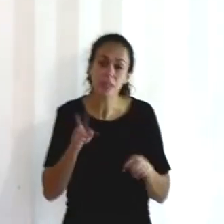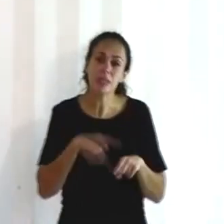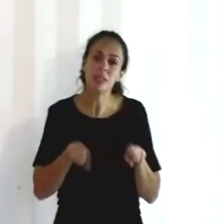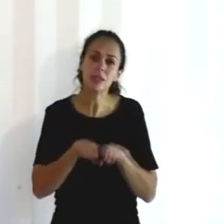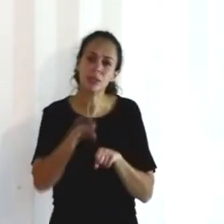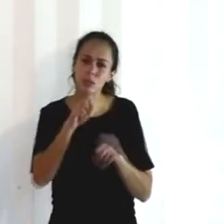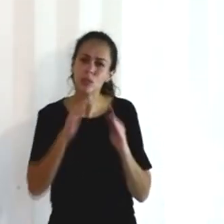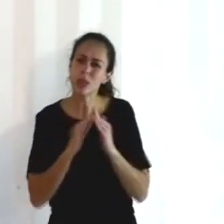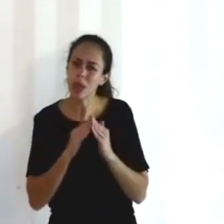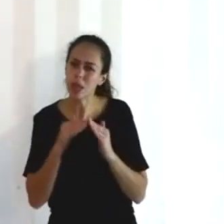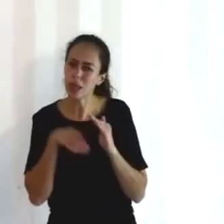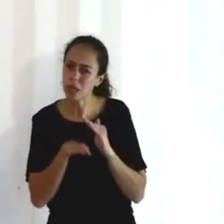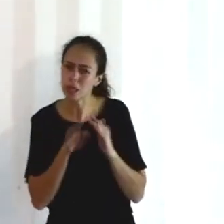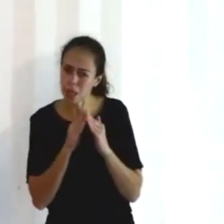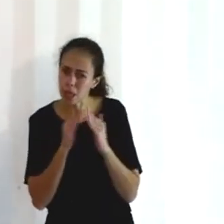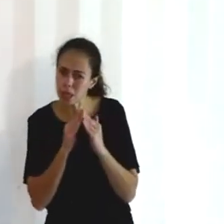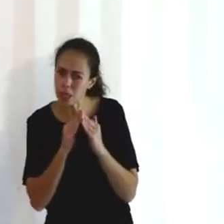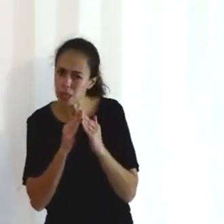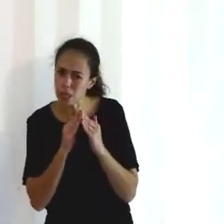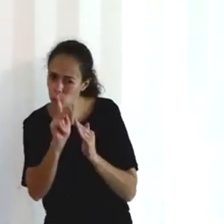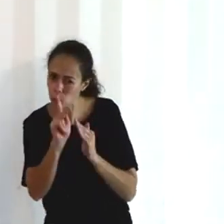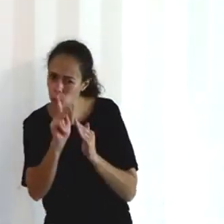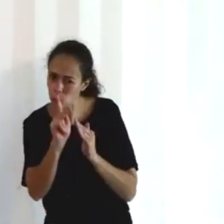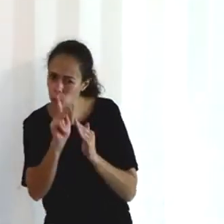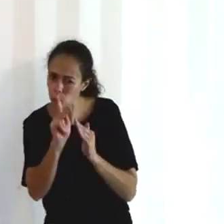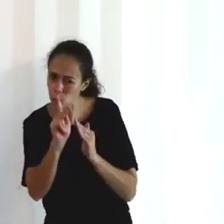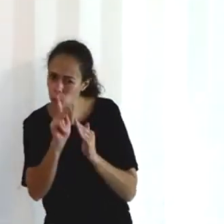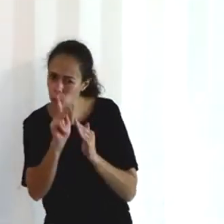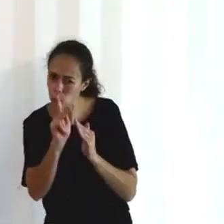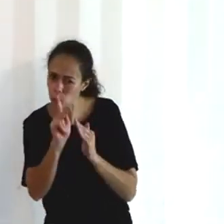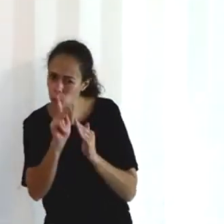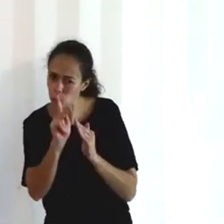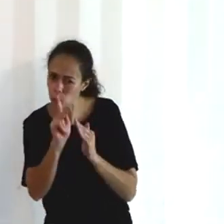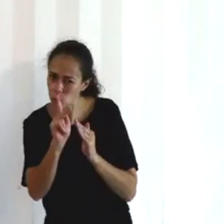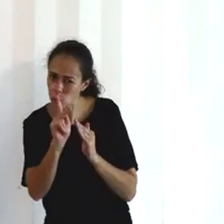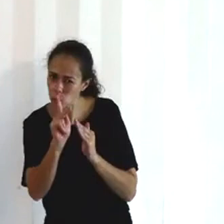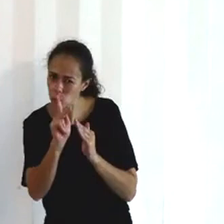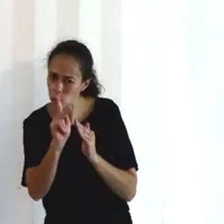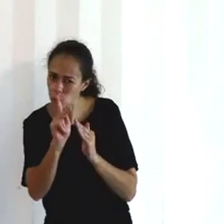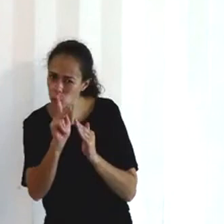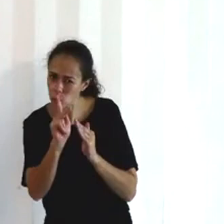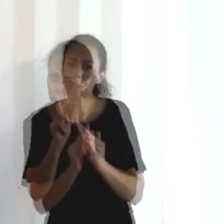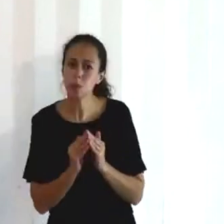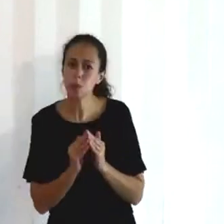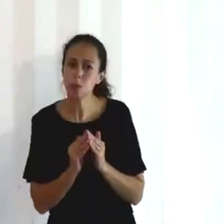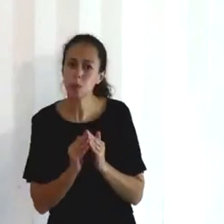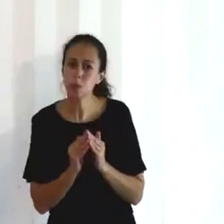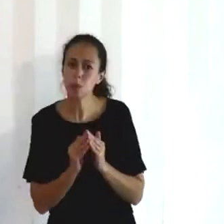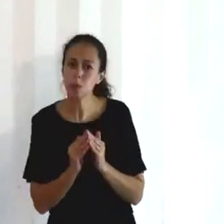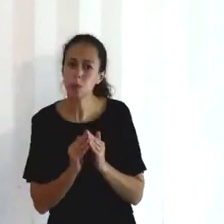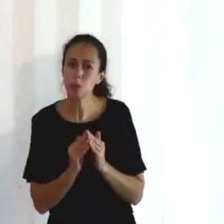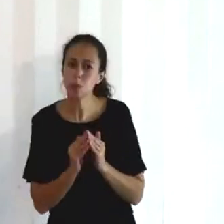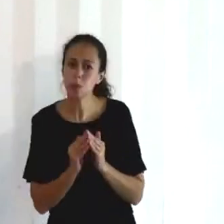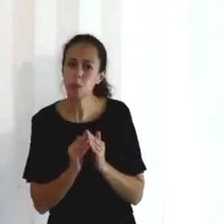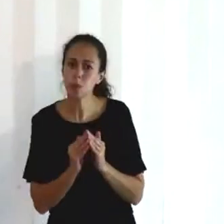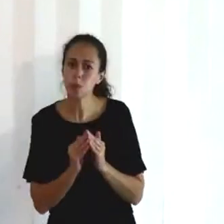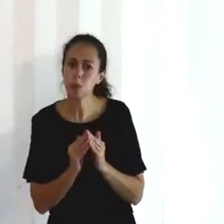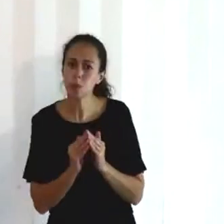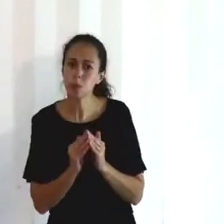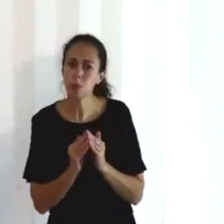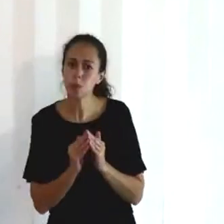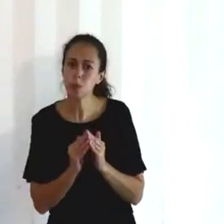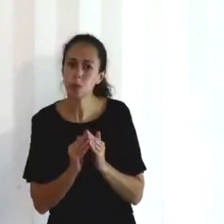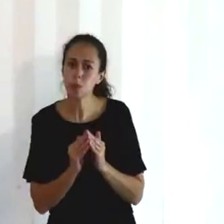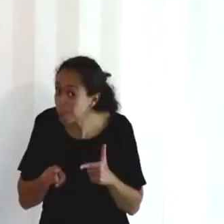casa, na convivência que você tem dentro das quatro paredes da sua casa, existe mágoa com alguém? Eu